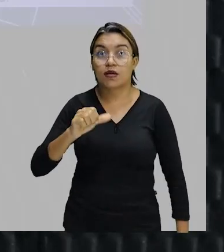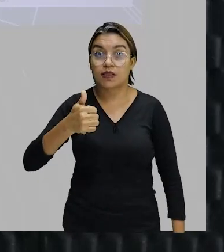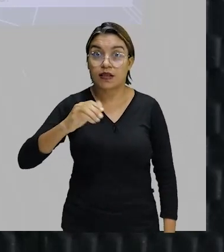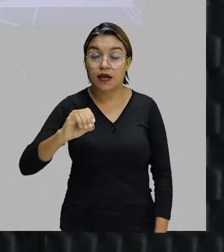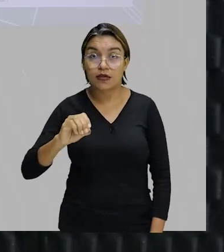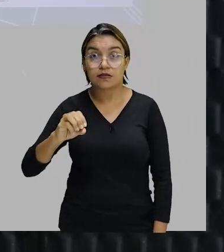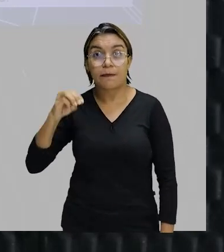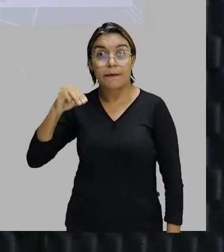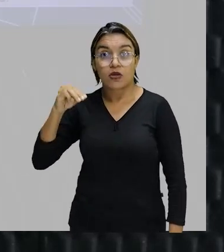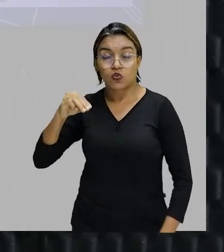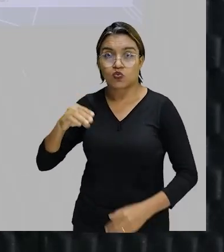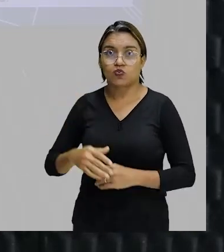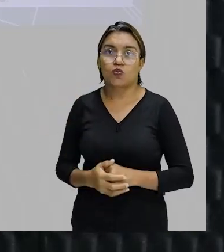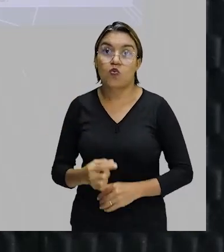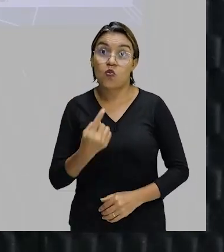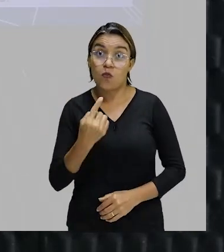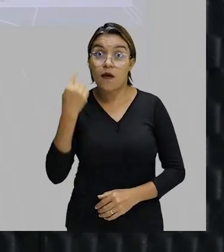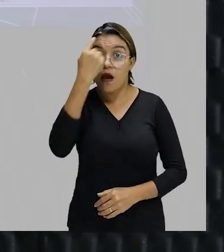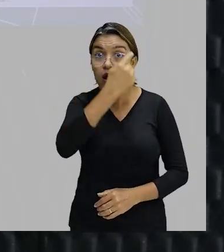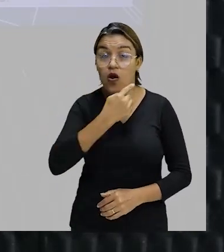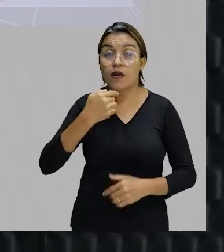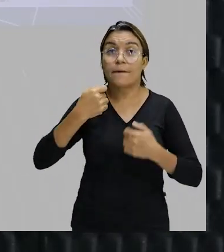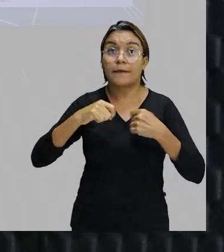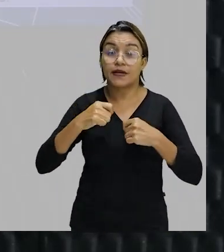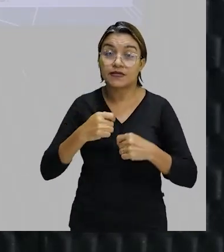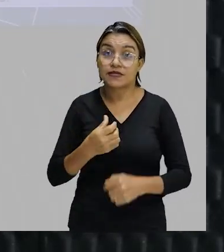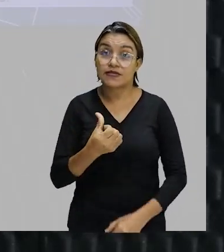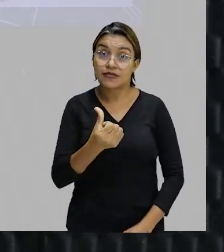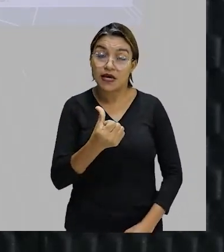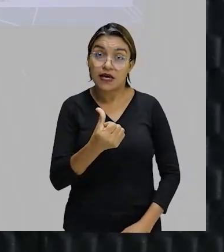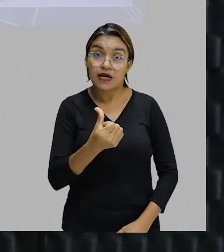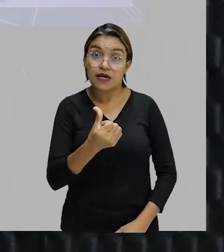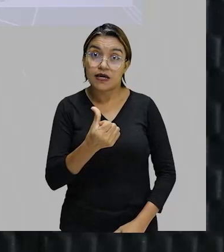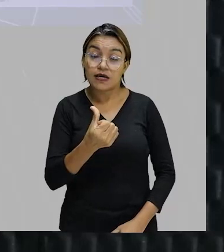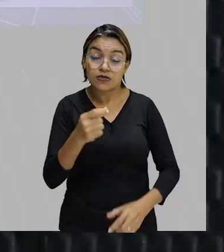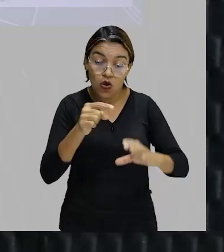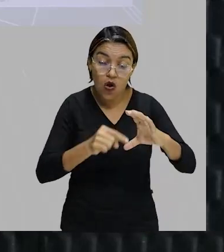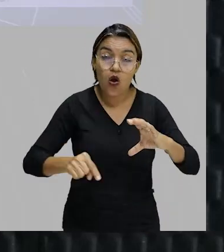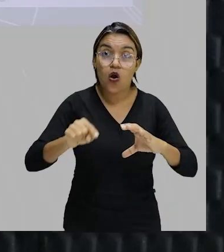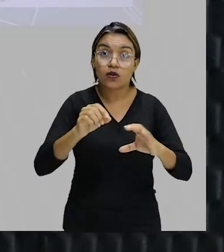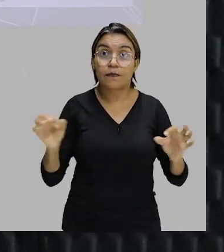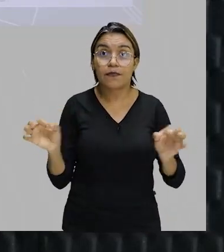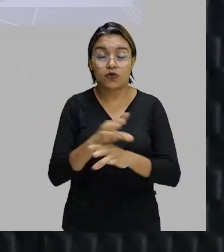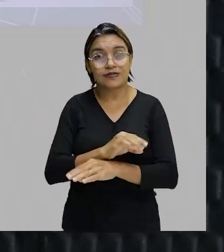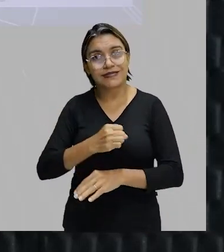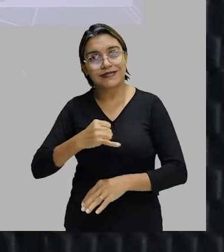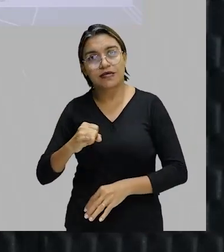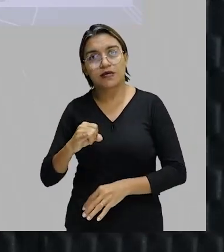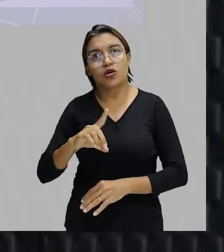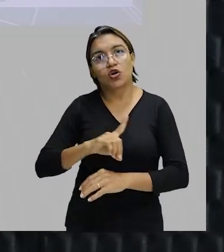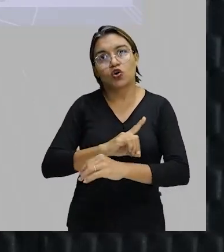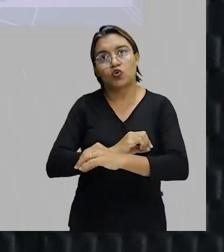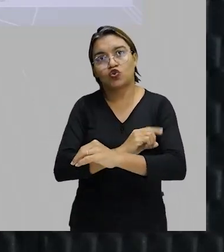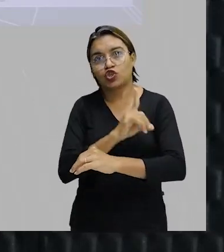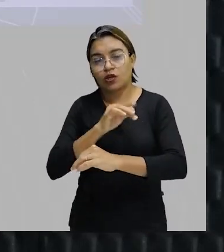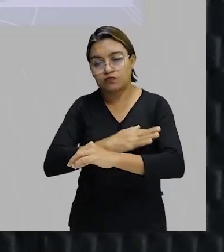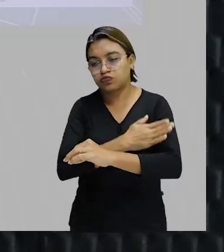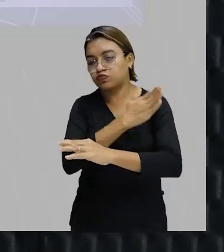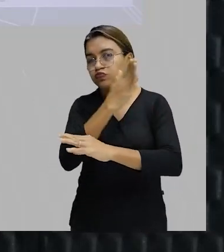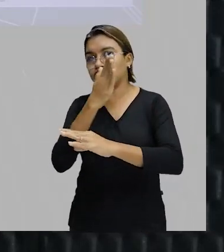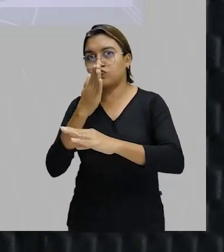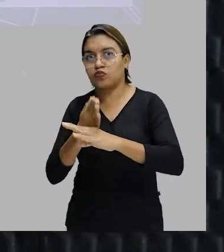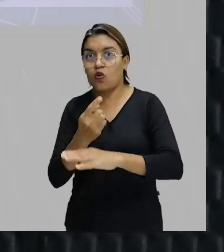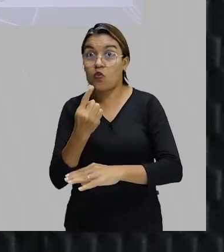seja, em 1 hora eu preciso ter 6 rodas prontas. Se no decorrer do dia passou 1 hora e eu só fiz